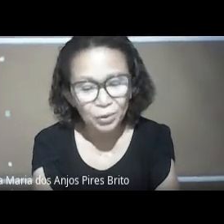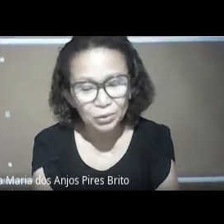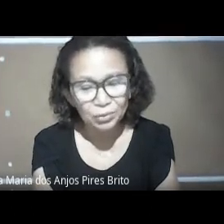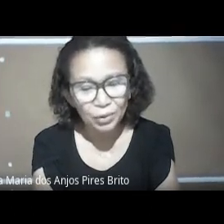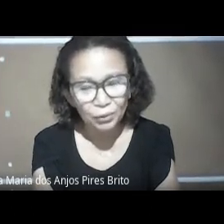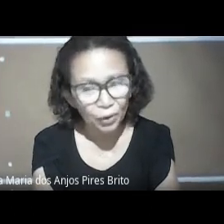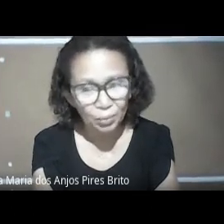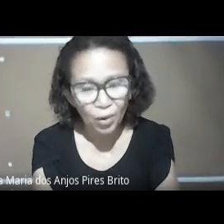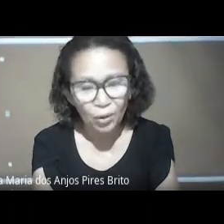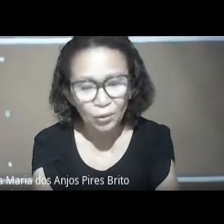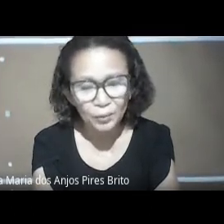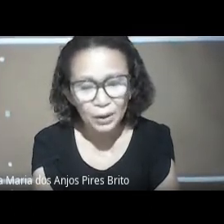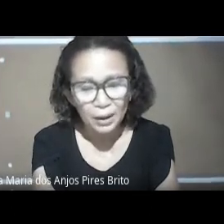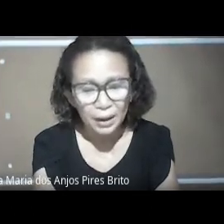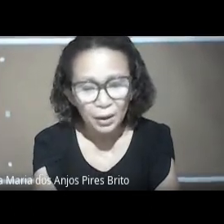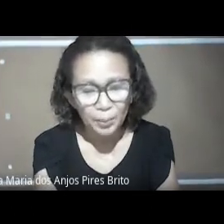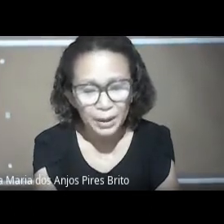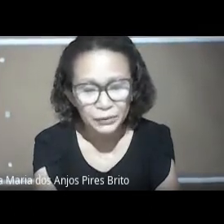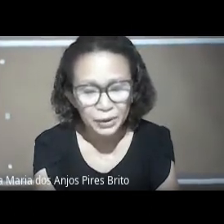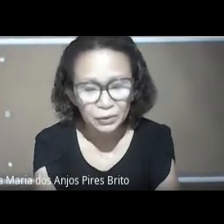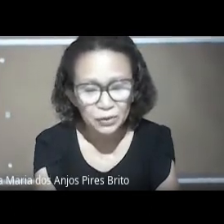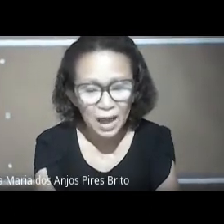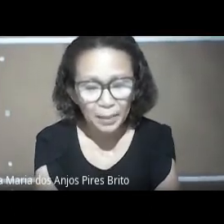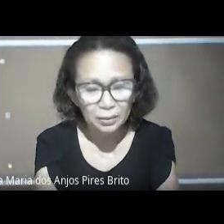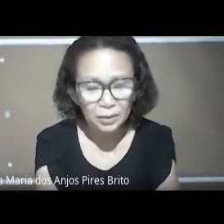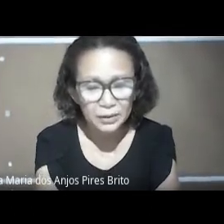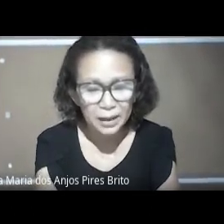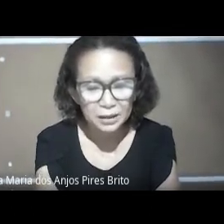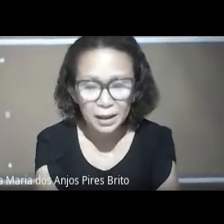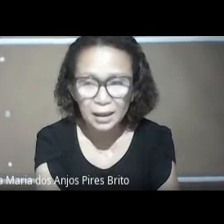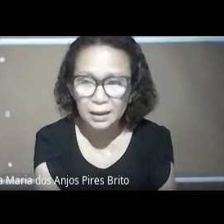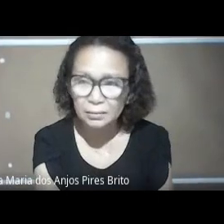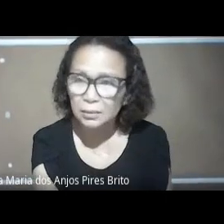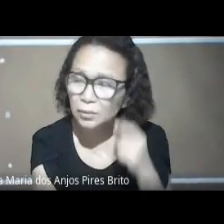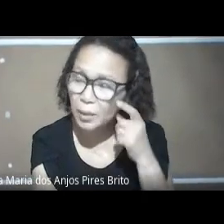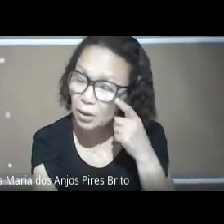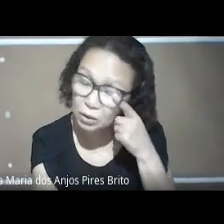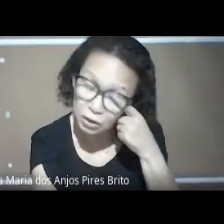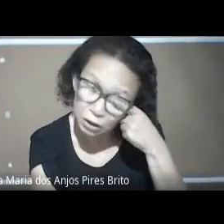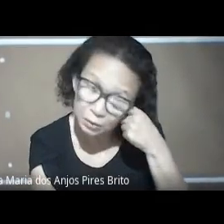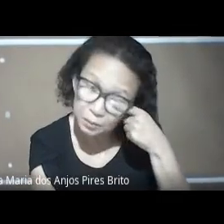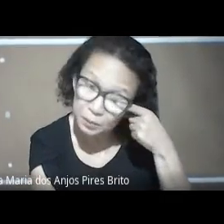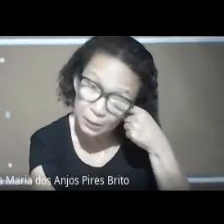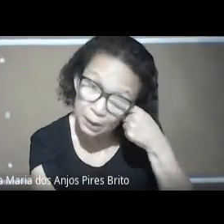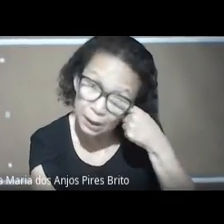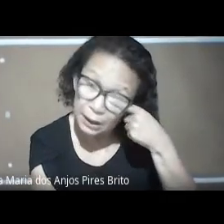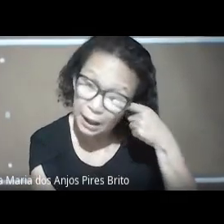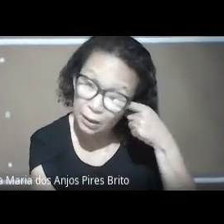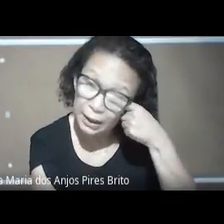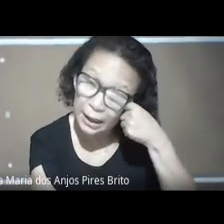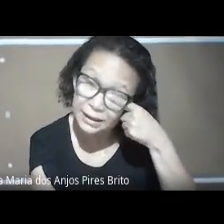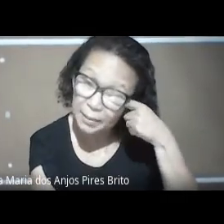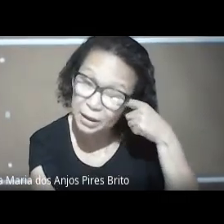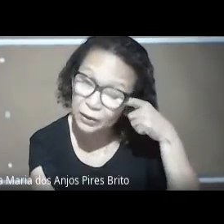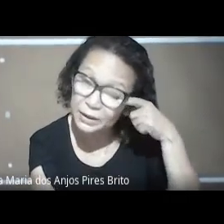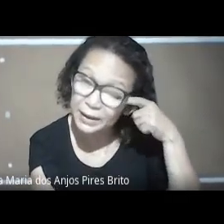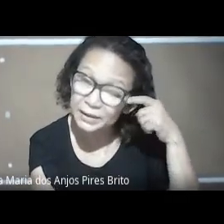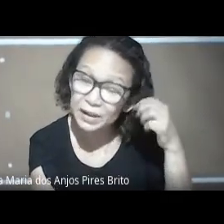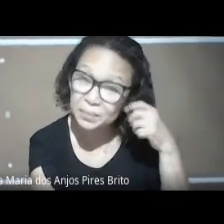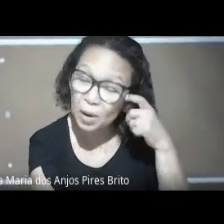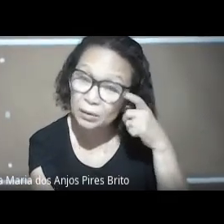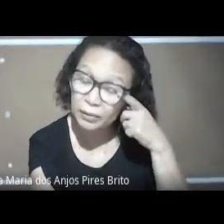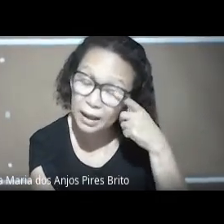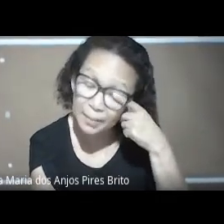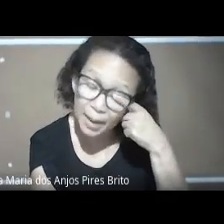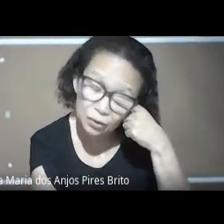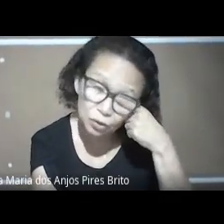não foi bom. Eu penso que o sábado não seja o melhor dia. E aí eu queria saber de vocês.